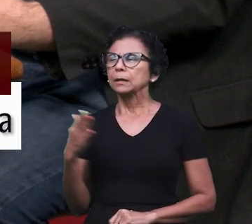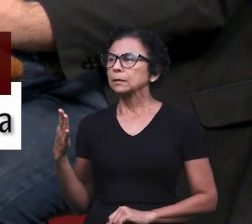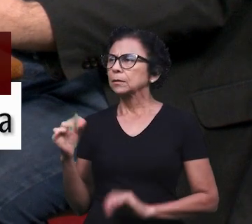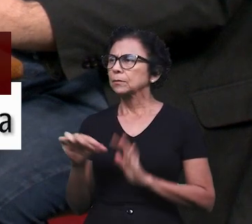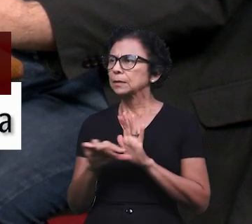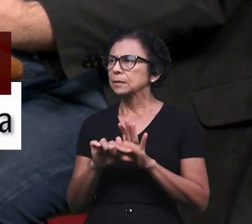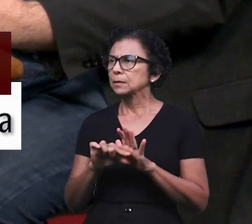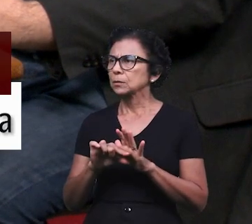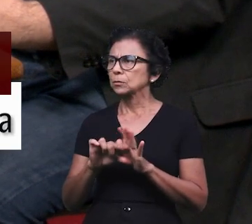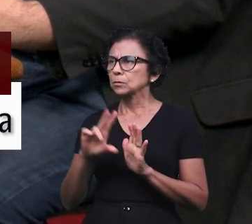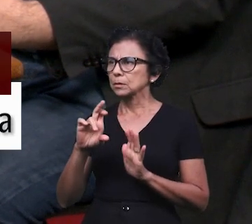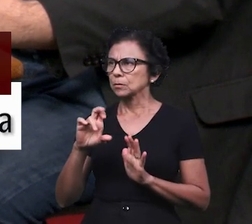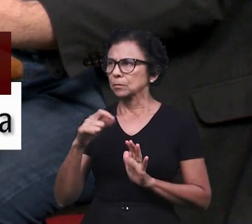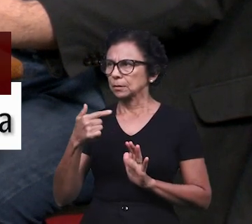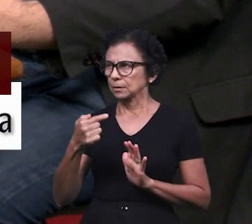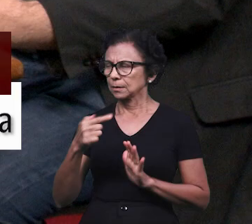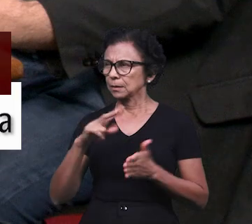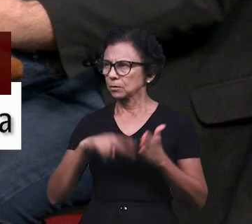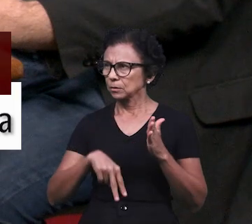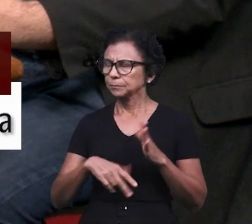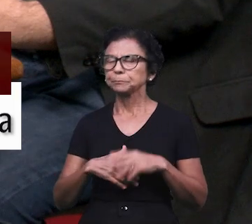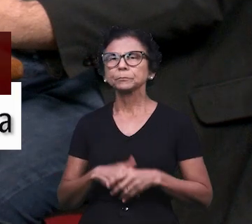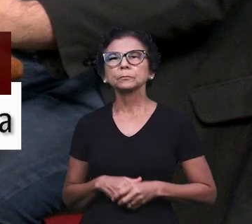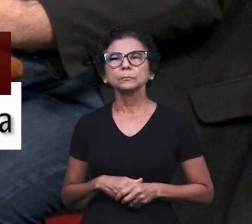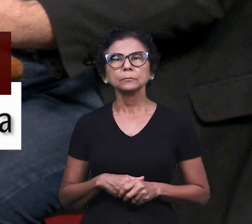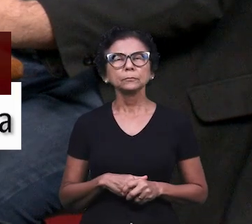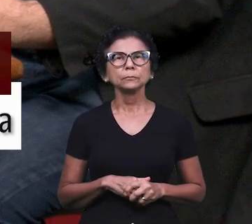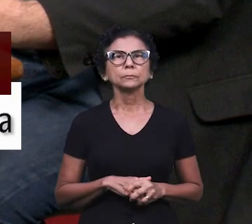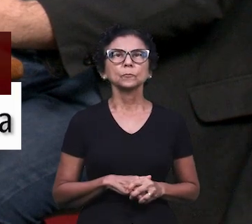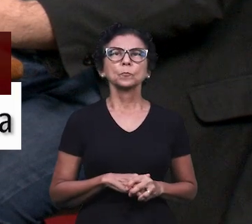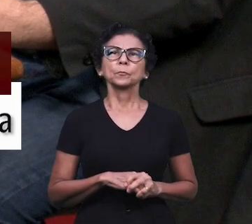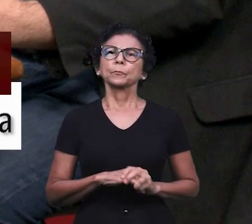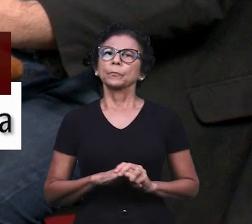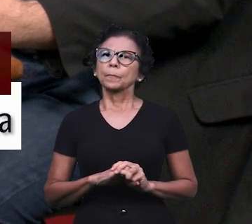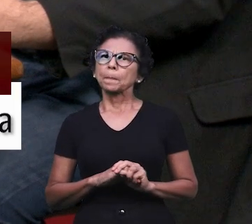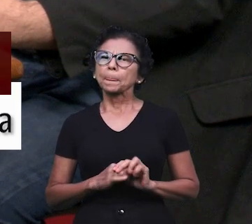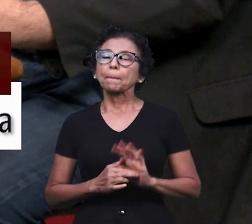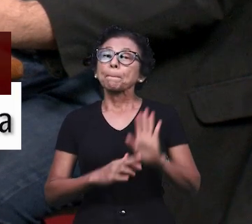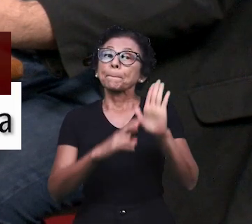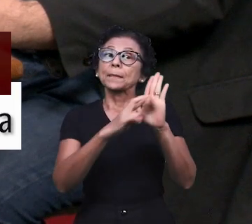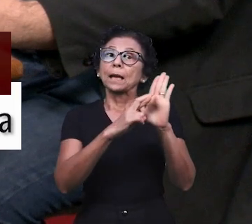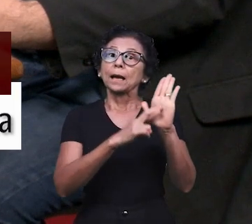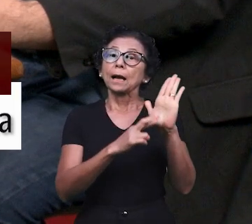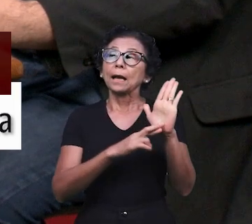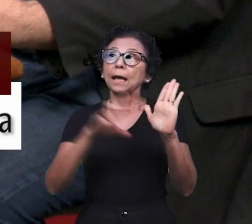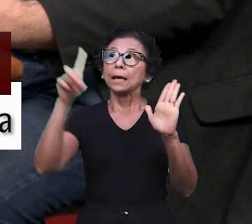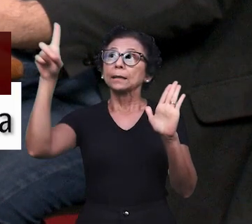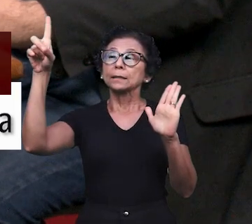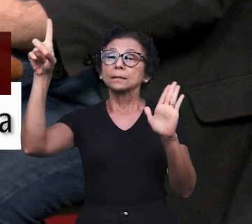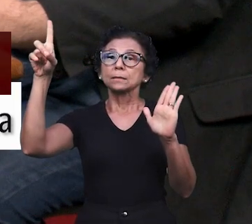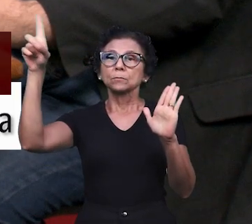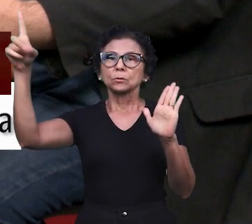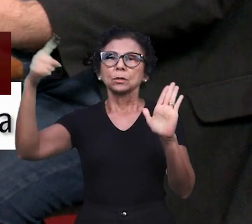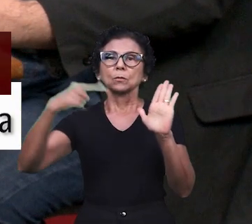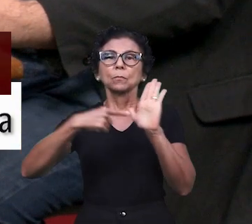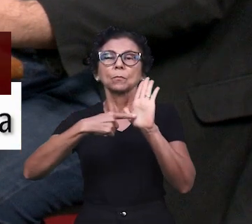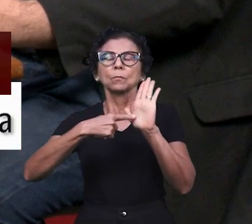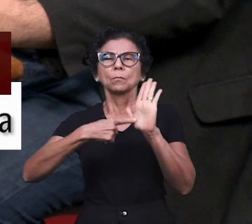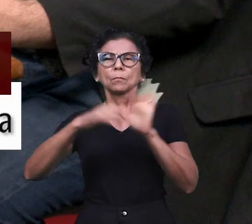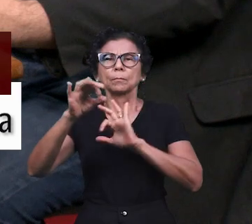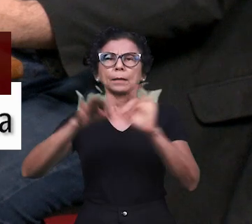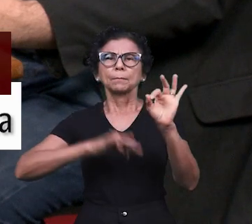aqui, ele diz exatamente que o Senhor estabeleceu todas as regras para determinar o que